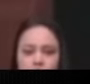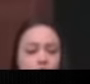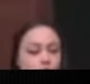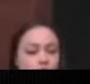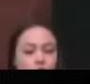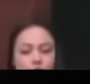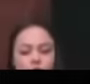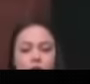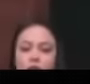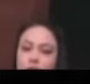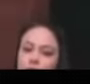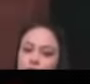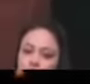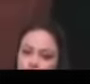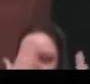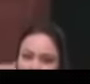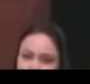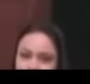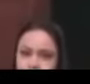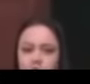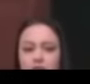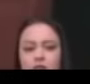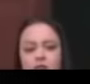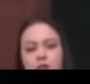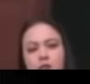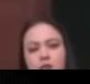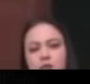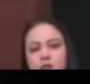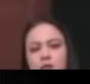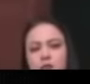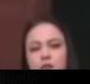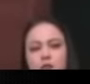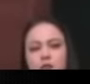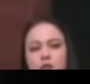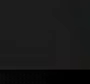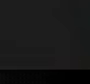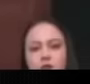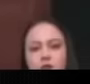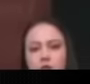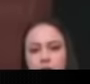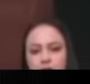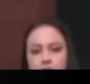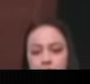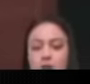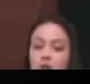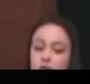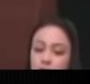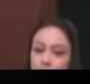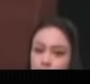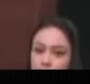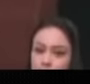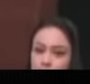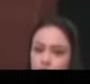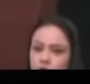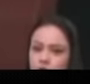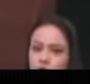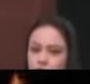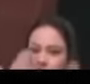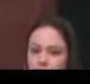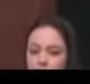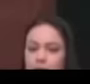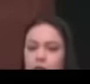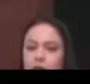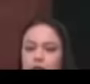só desrespeitando o inciso 3 do artigo 525 do CPC, como também está desrespeitando, ao meu ver,